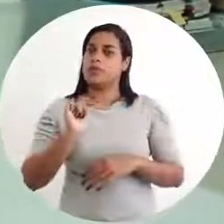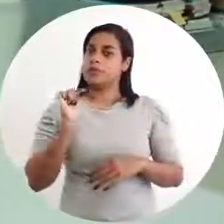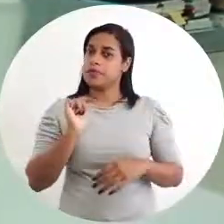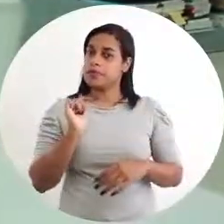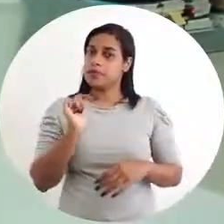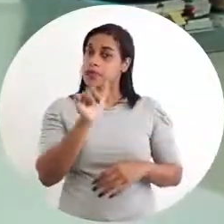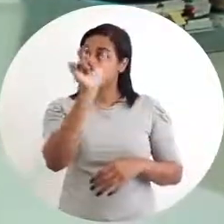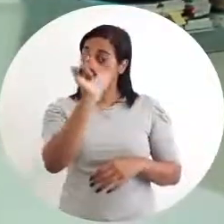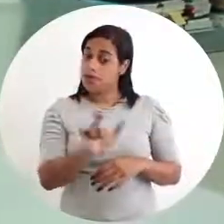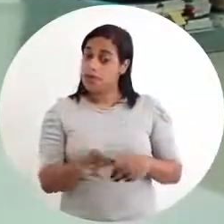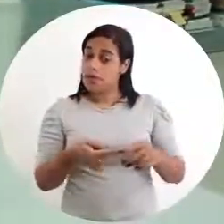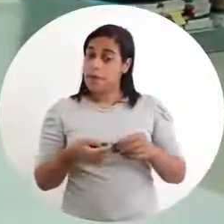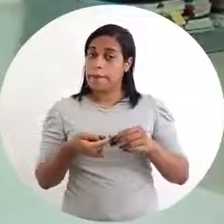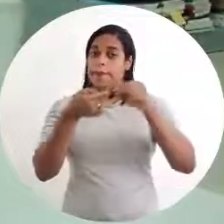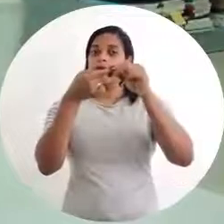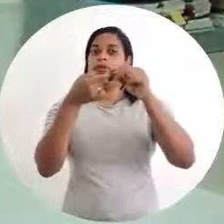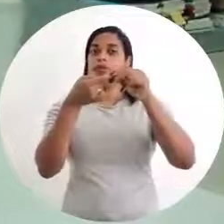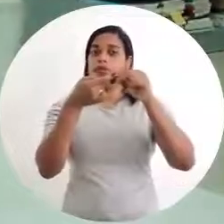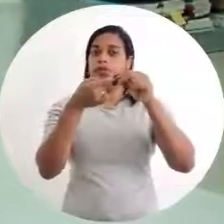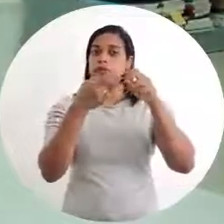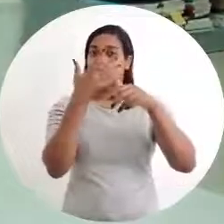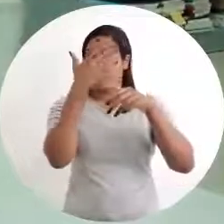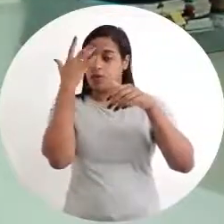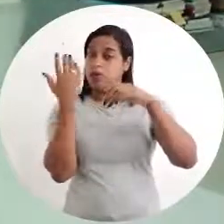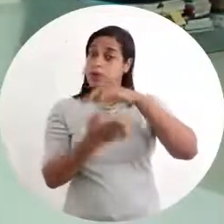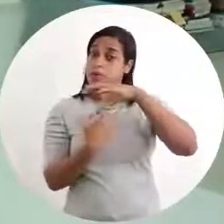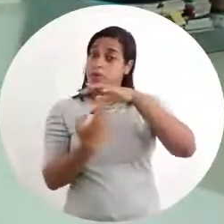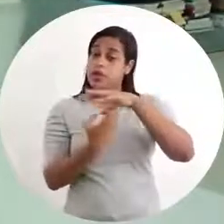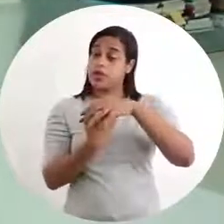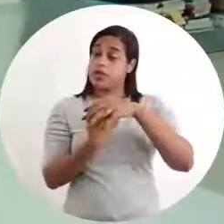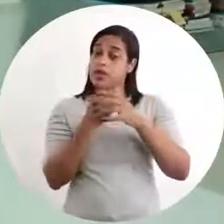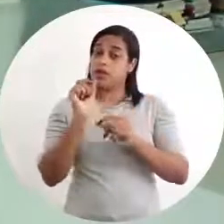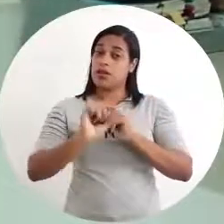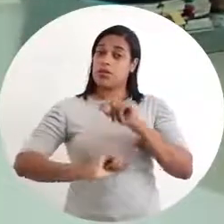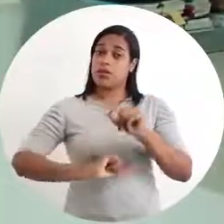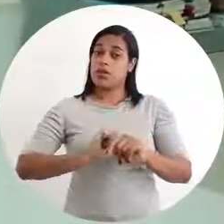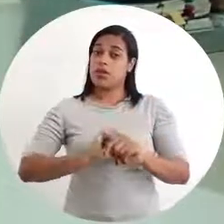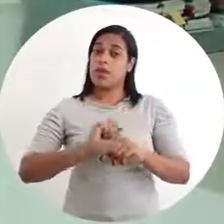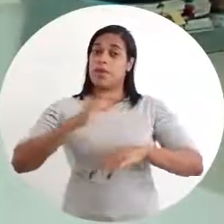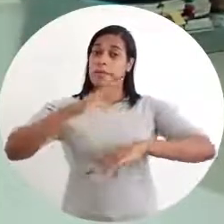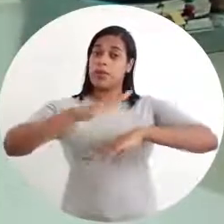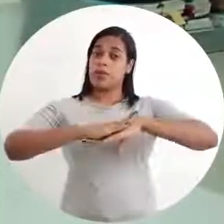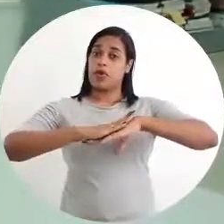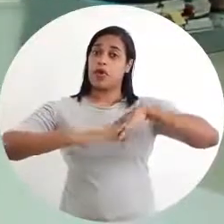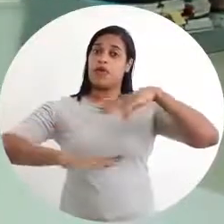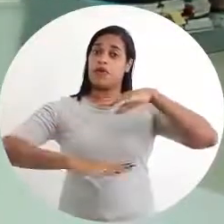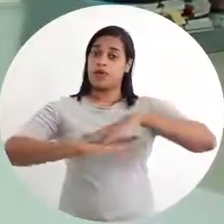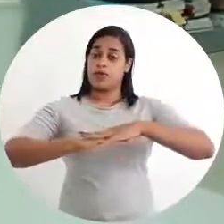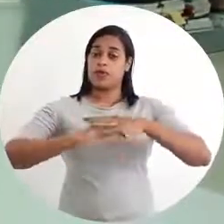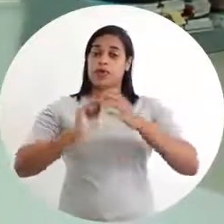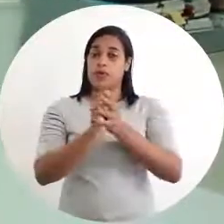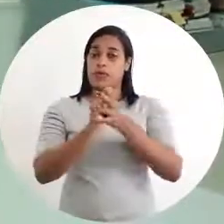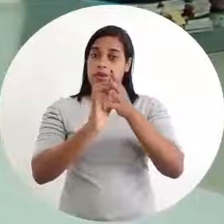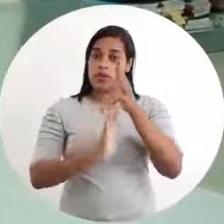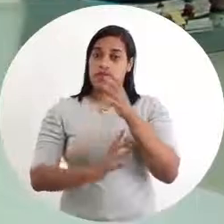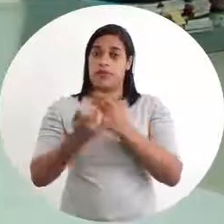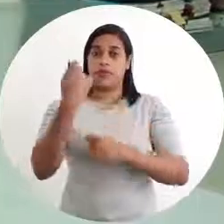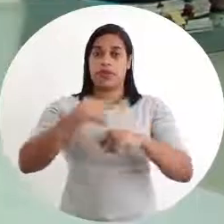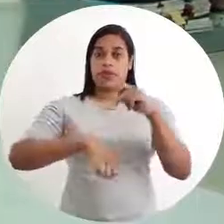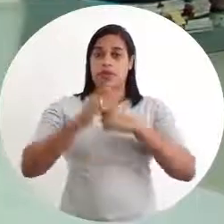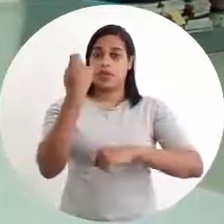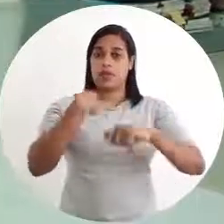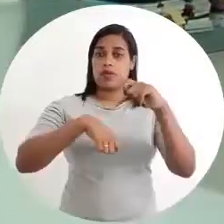a característica principal do empresário é exercer profissionalmente a atividade econômica.